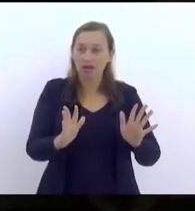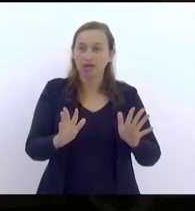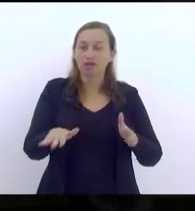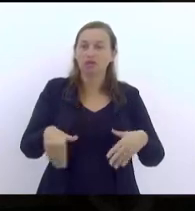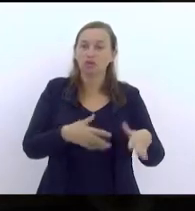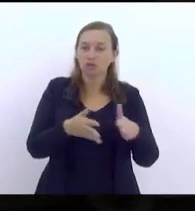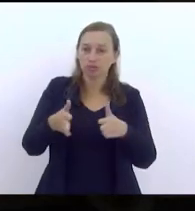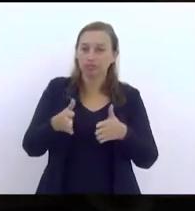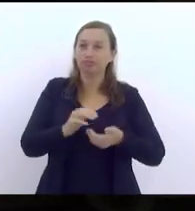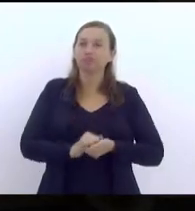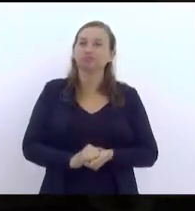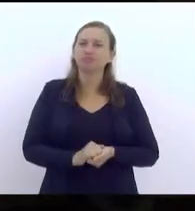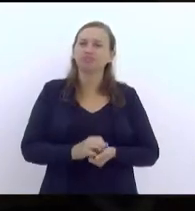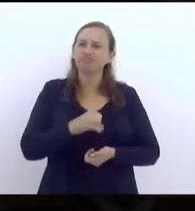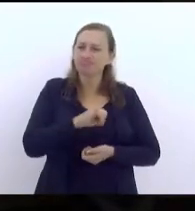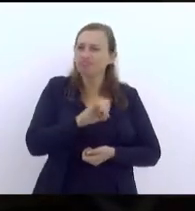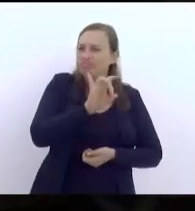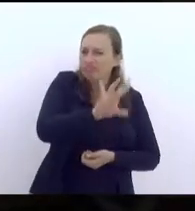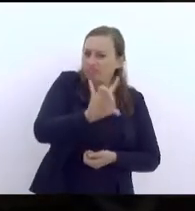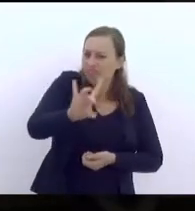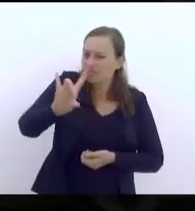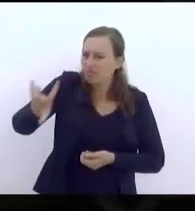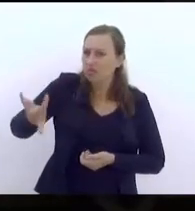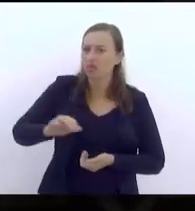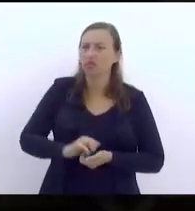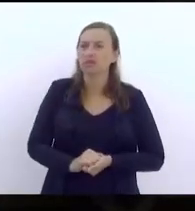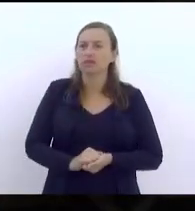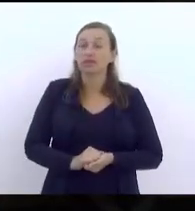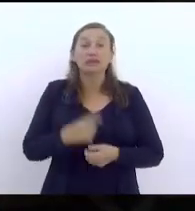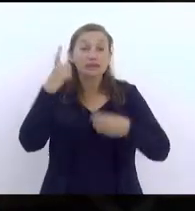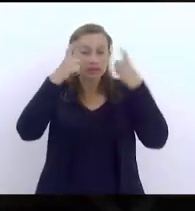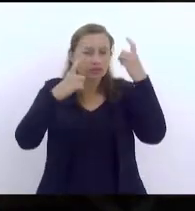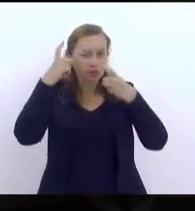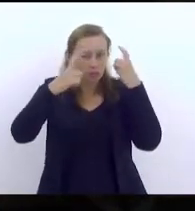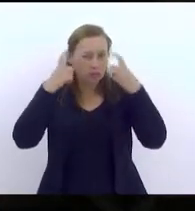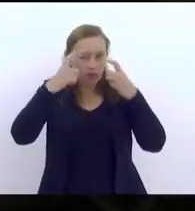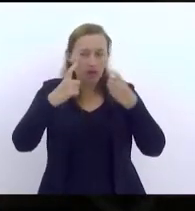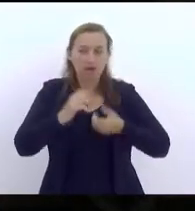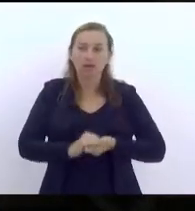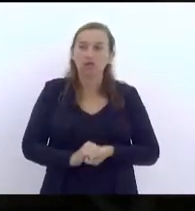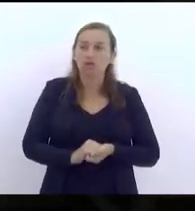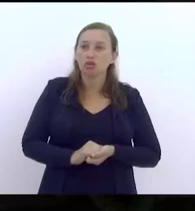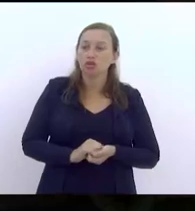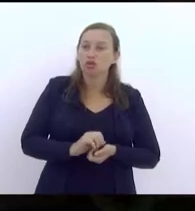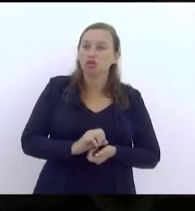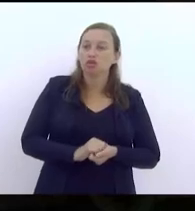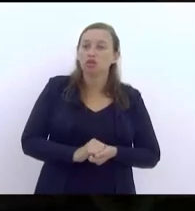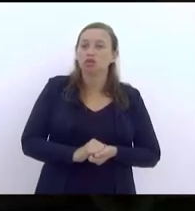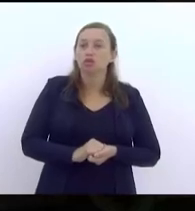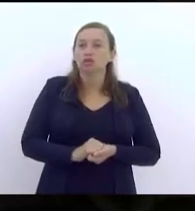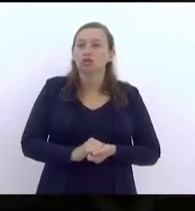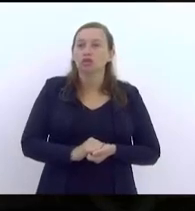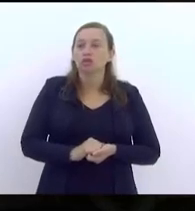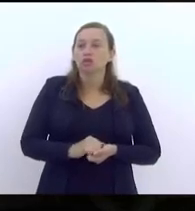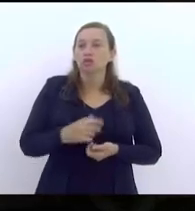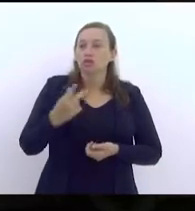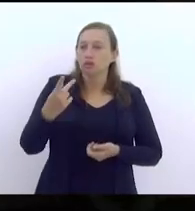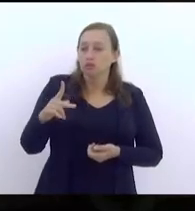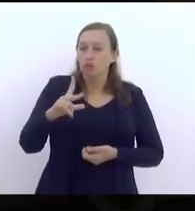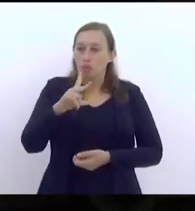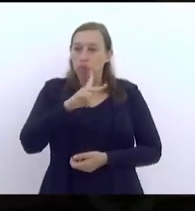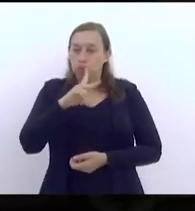caminhos. Se cada um se preocupasse única e exclusivamente com a sua